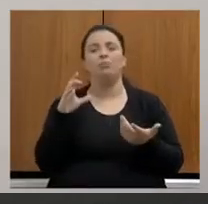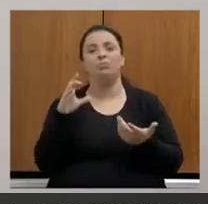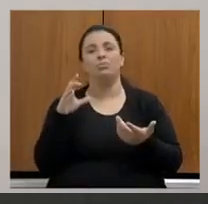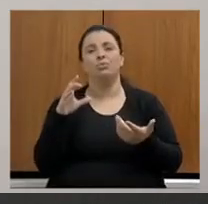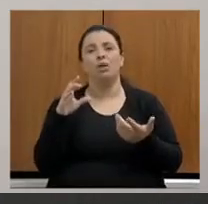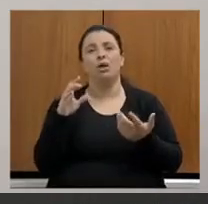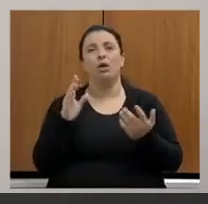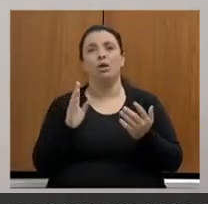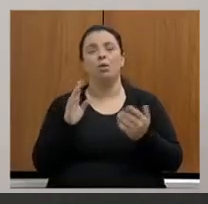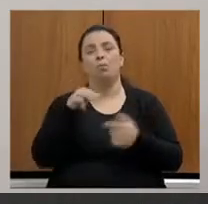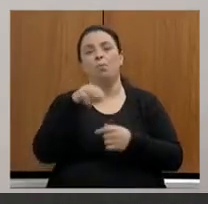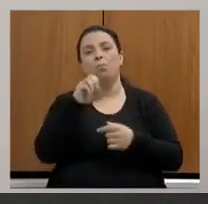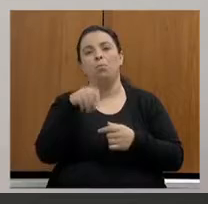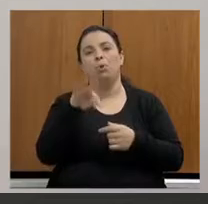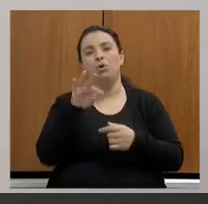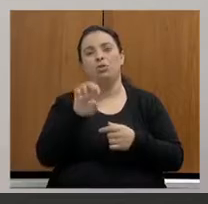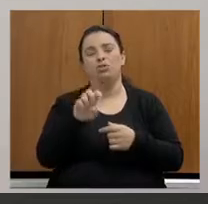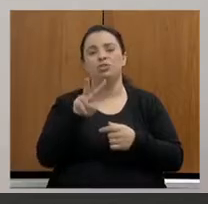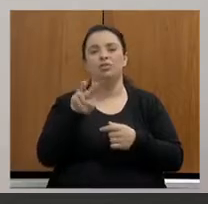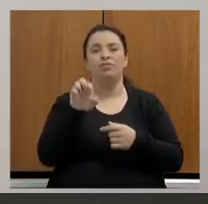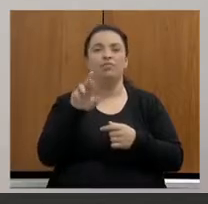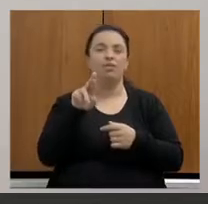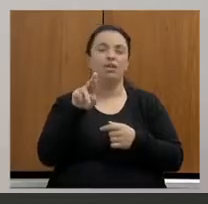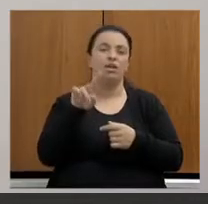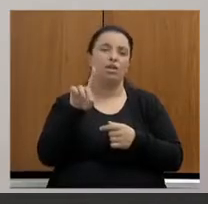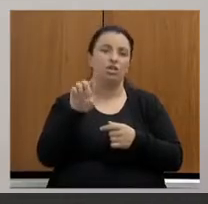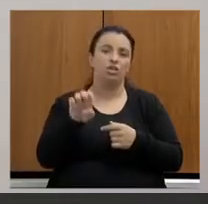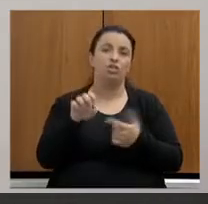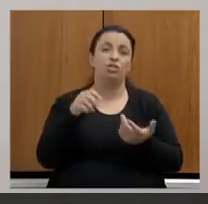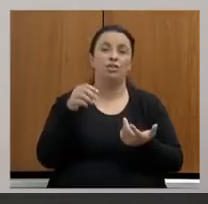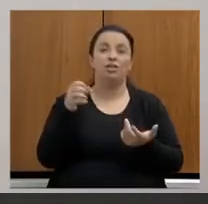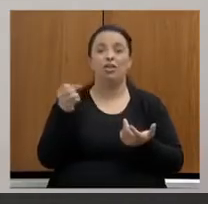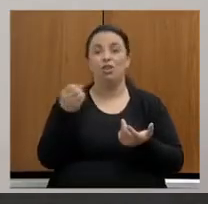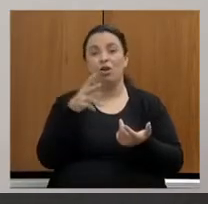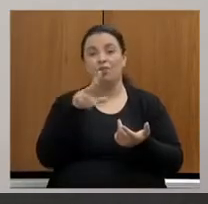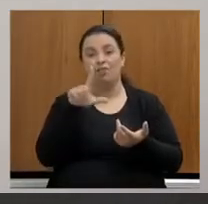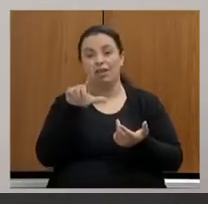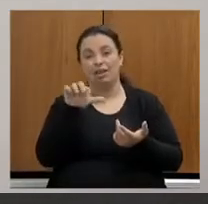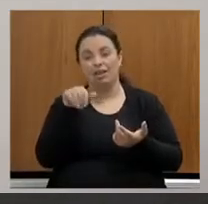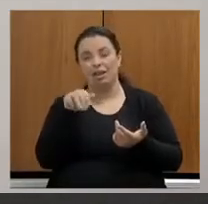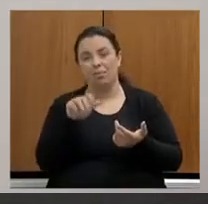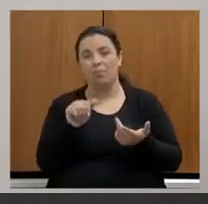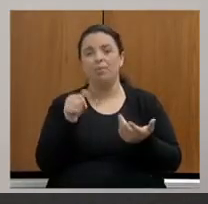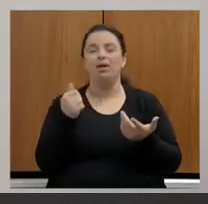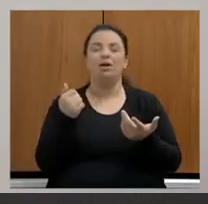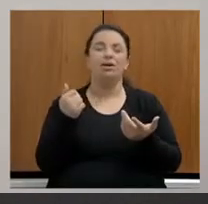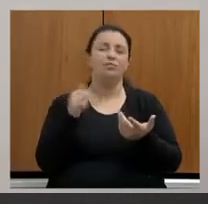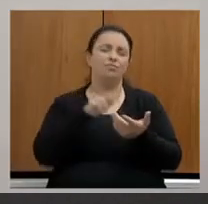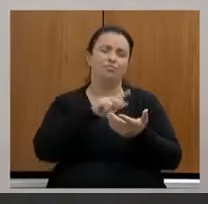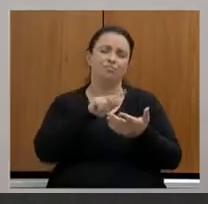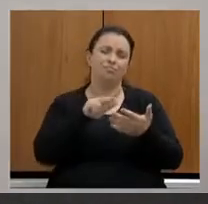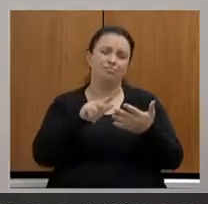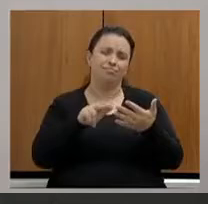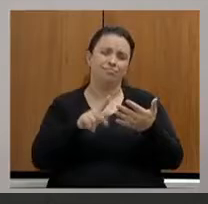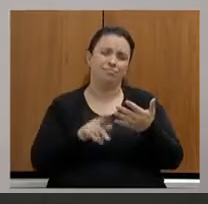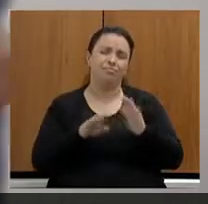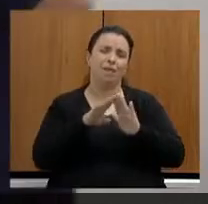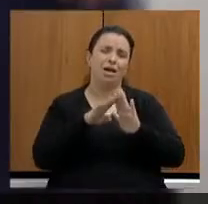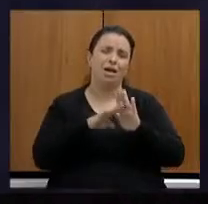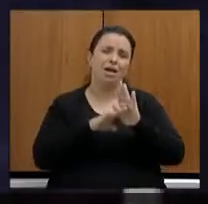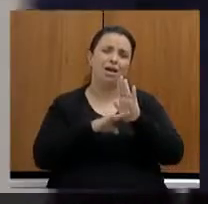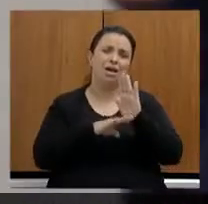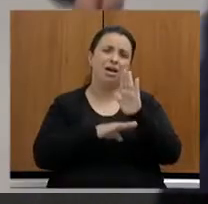Monte Carlo Montes Claros Muzambinho Nova Lima Ouro Fino Paracatu Paraopeba Passos